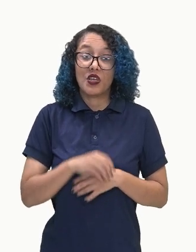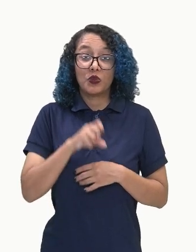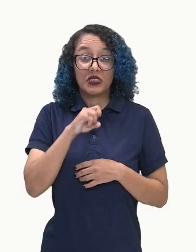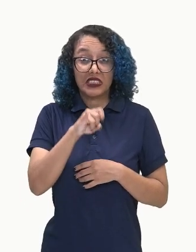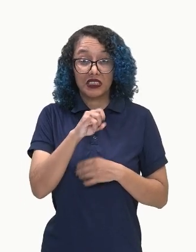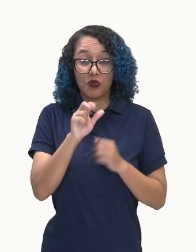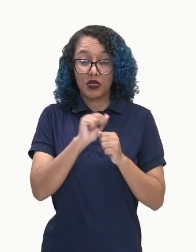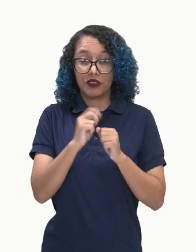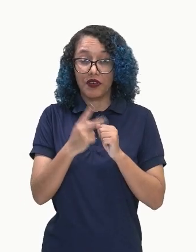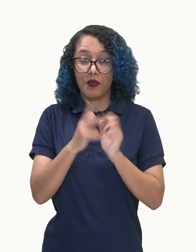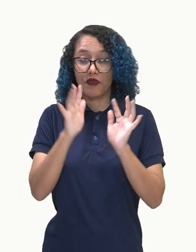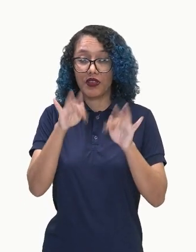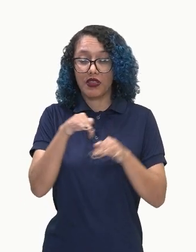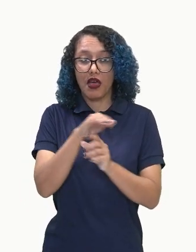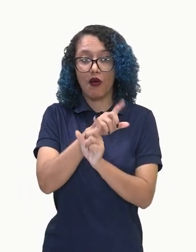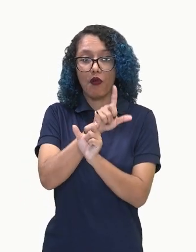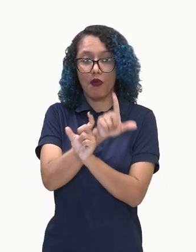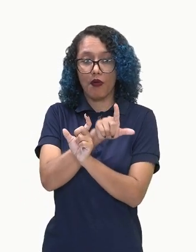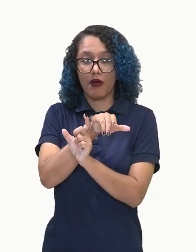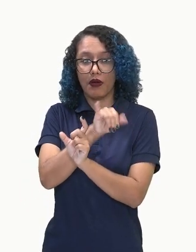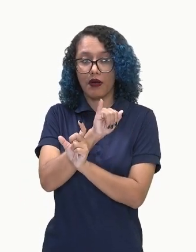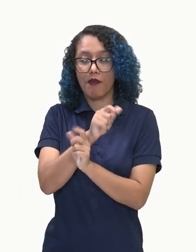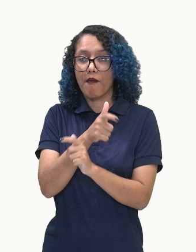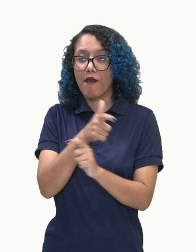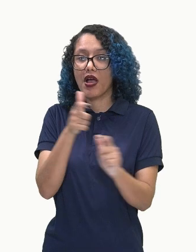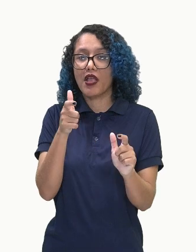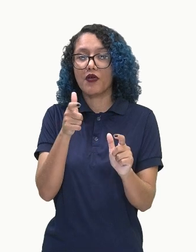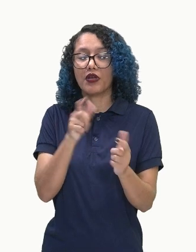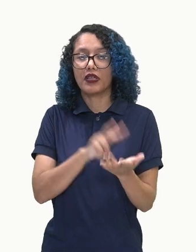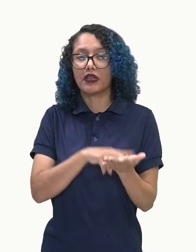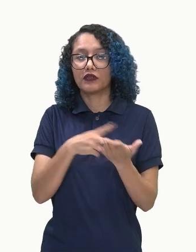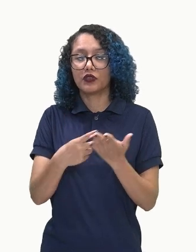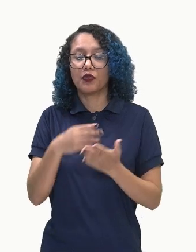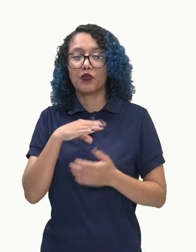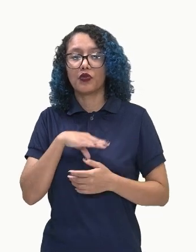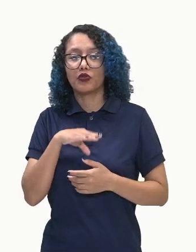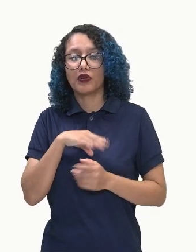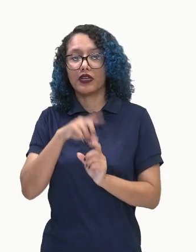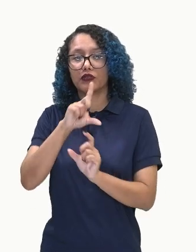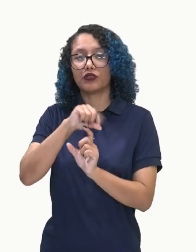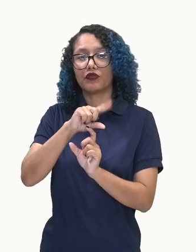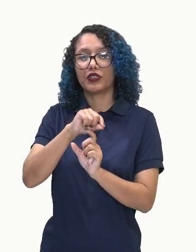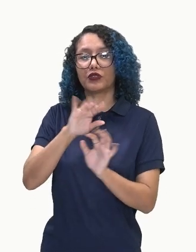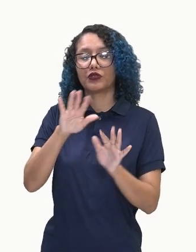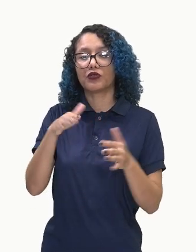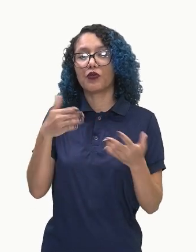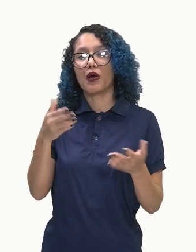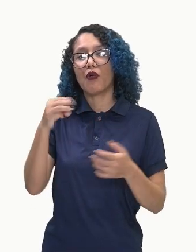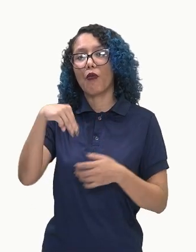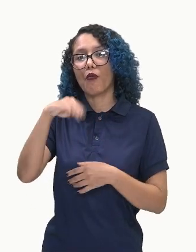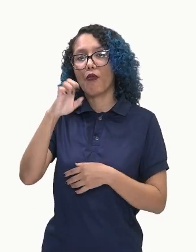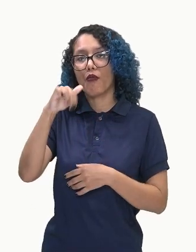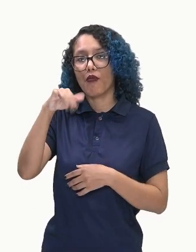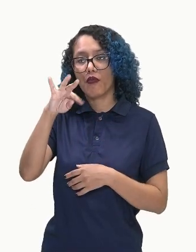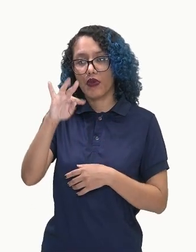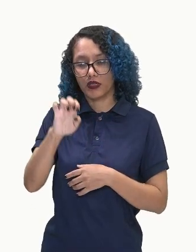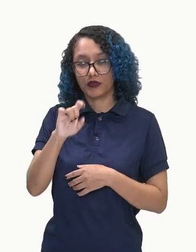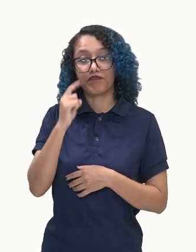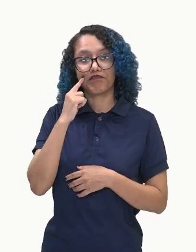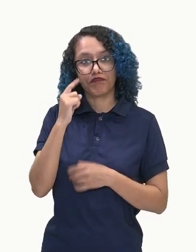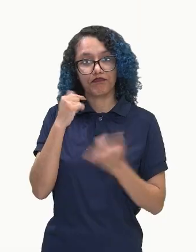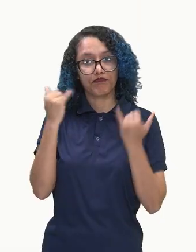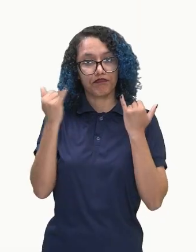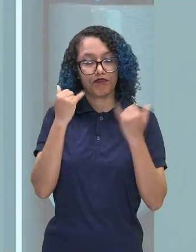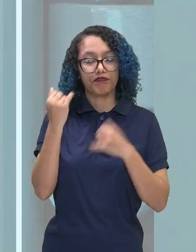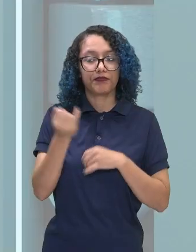ly, na mais das vezes, tem a tradução mente da língua portuguesa, tá? Isso é um dado importante,